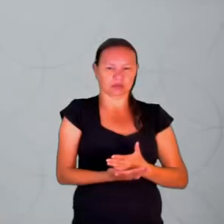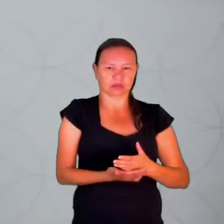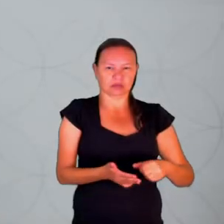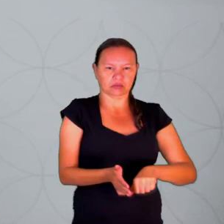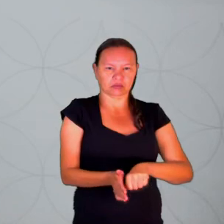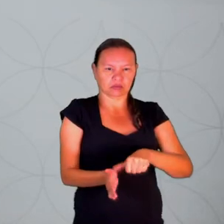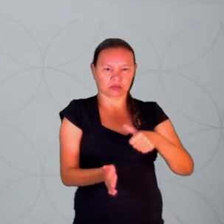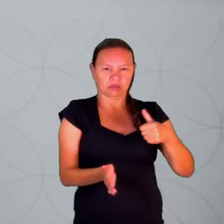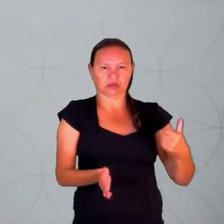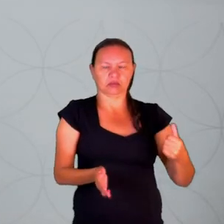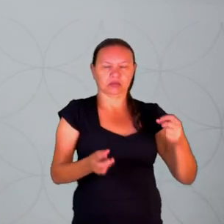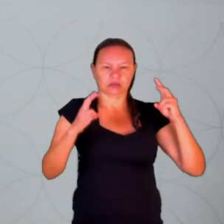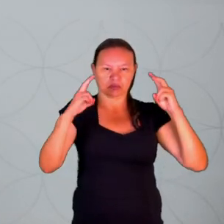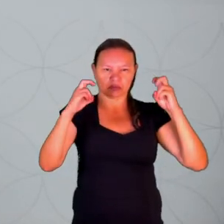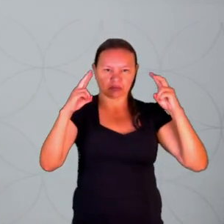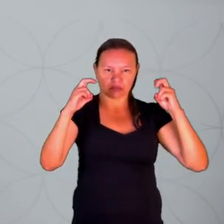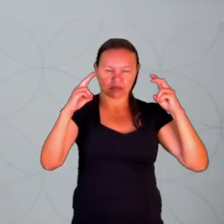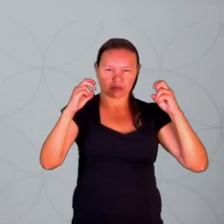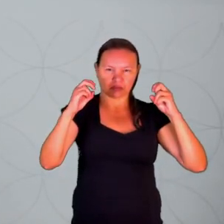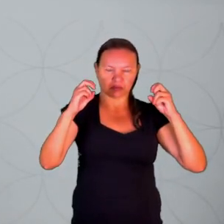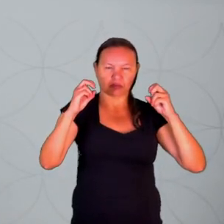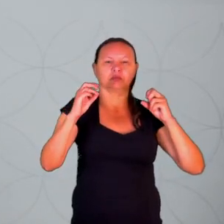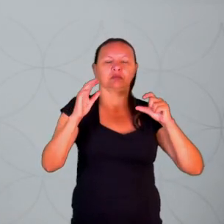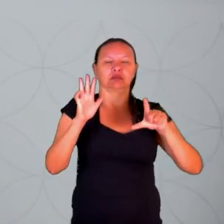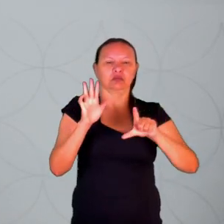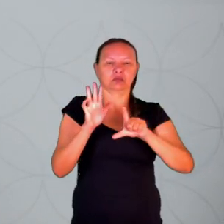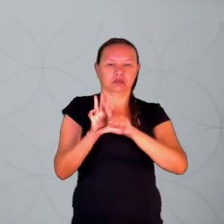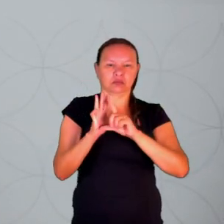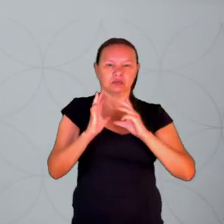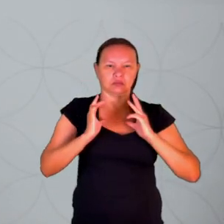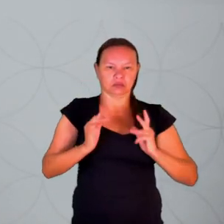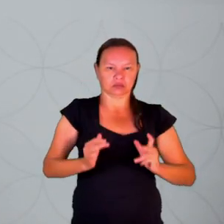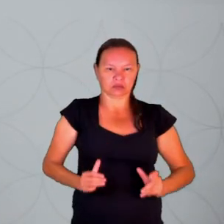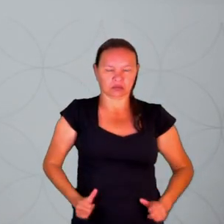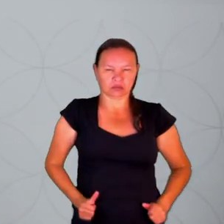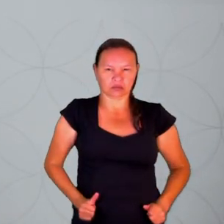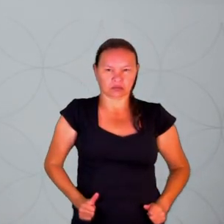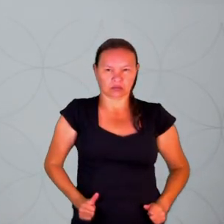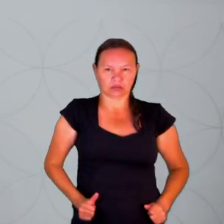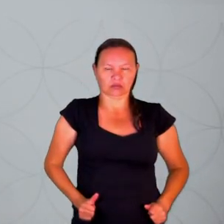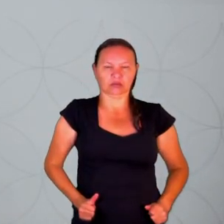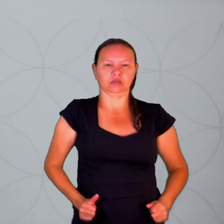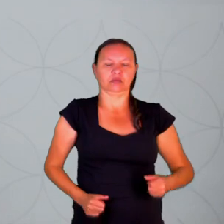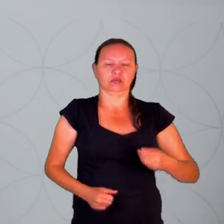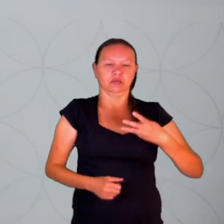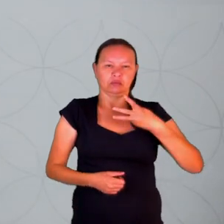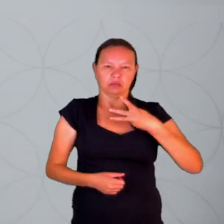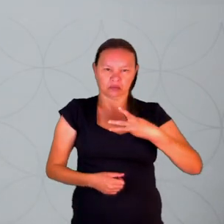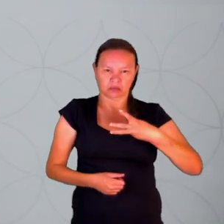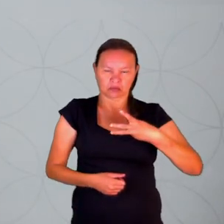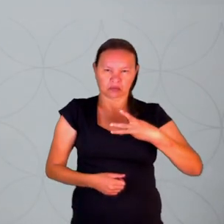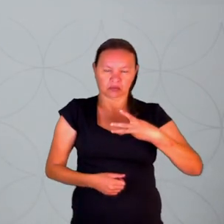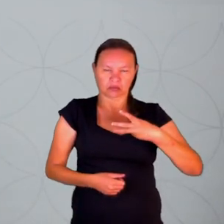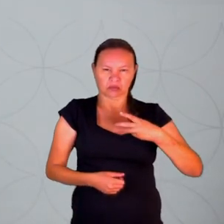hoje com o tema direito humano a alimentação Quada quadro normativo e análise de análise de